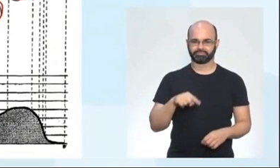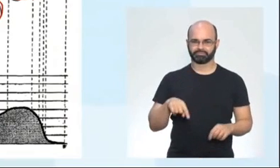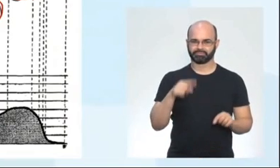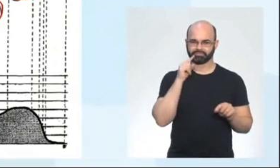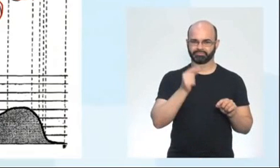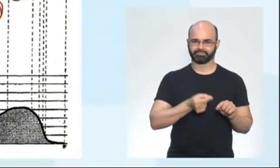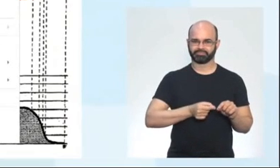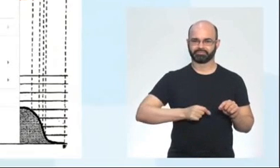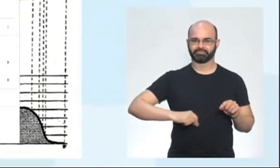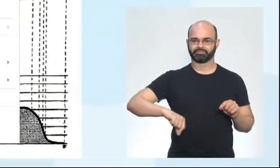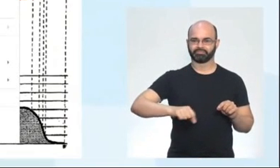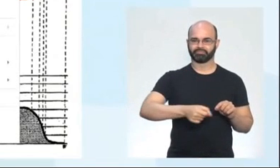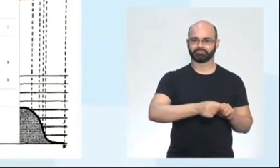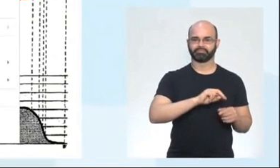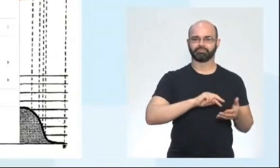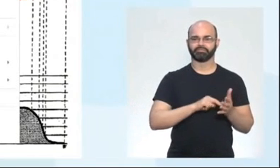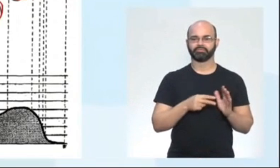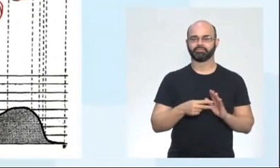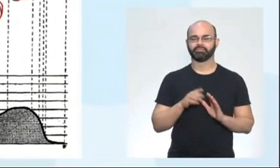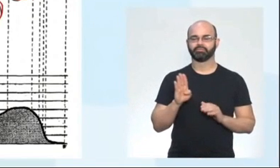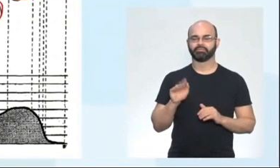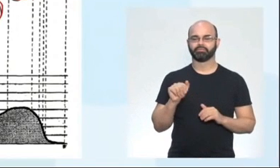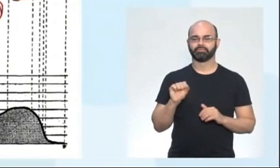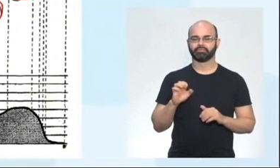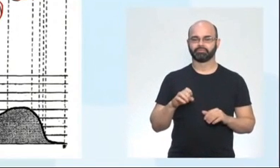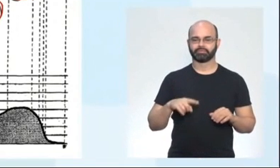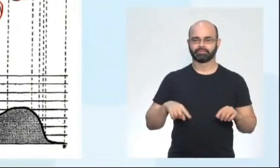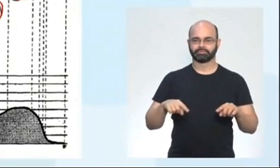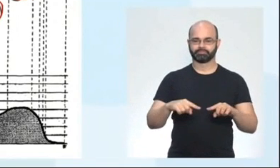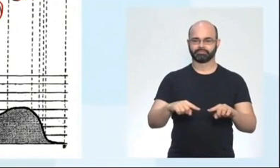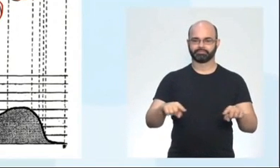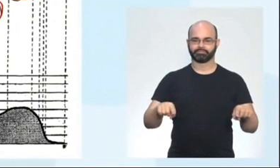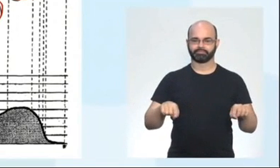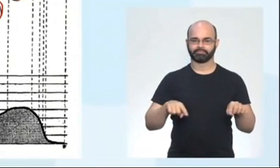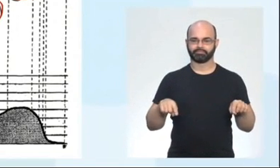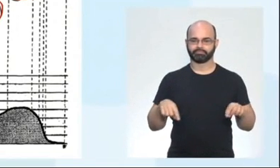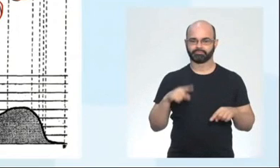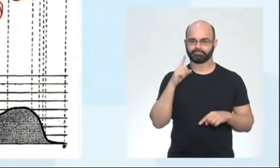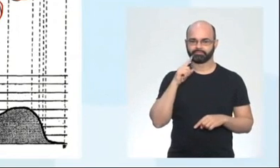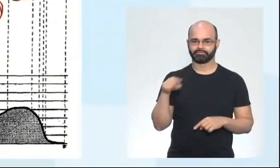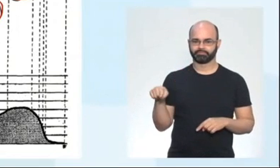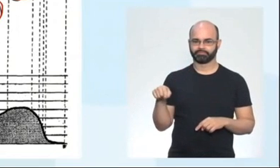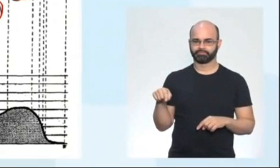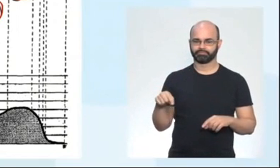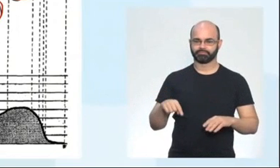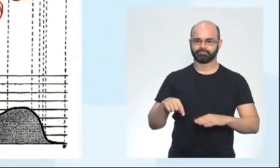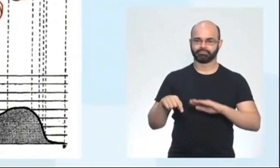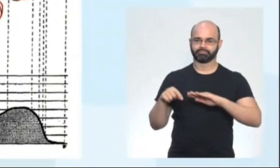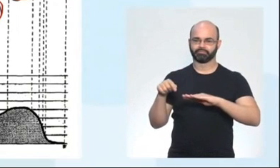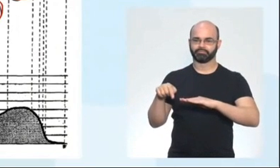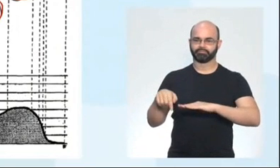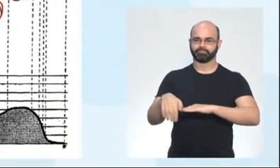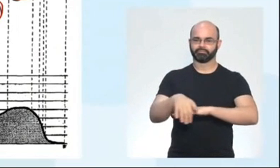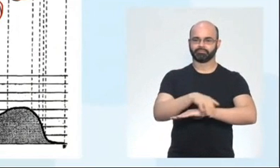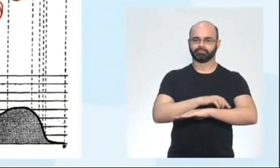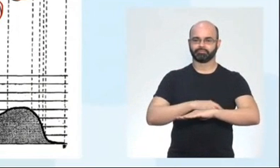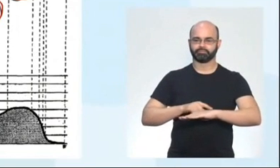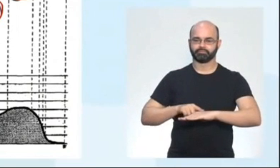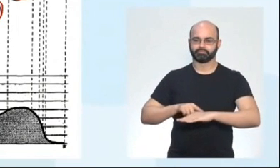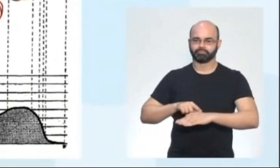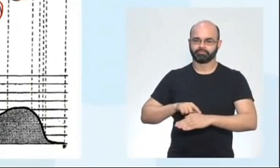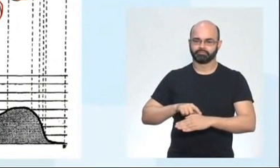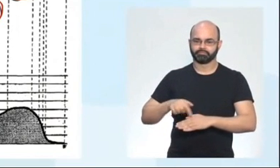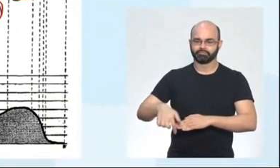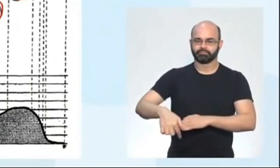estivesse observando esta região. Opa, vamos lá, essa região aqui, tá certo? E essa parte aqui mais